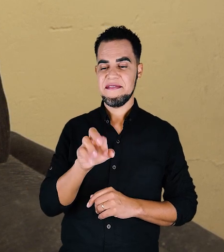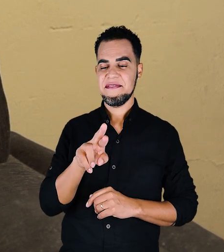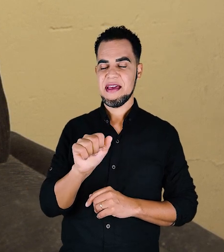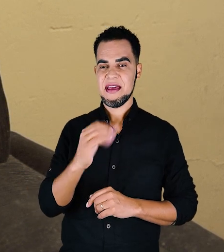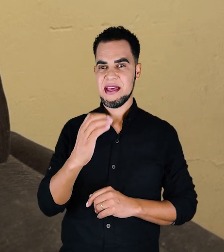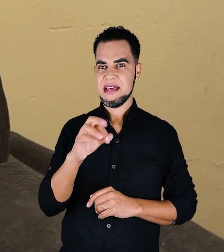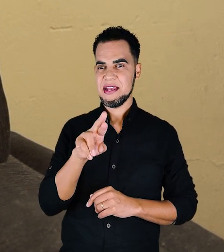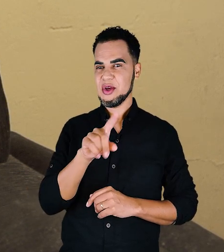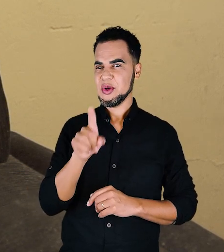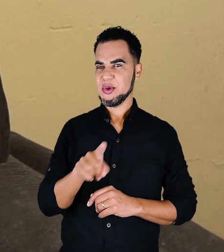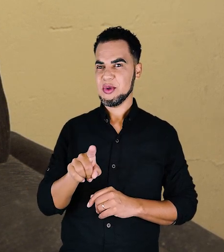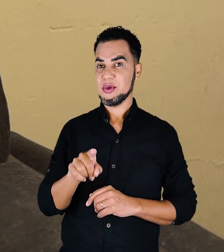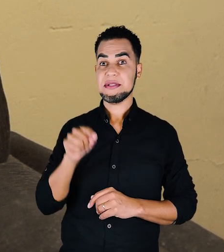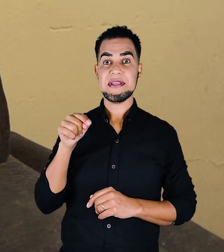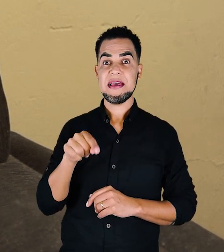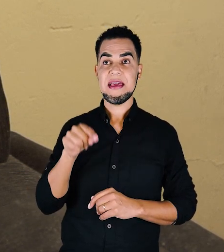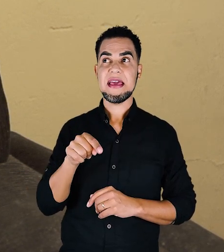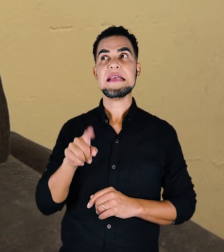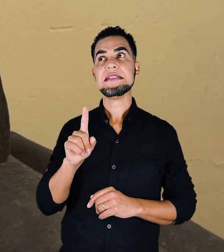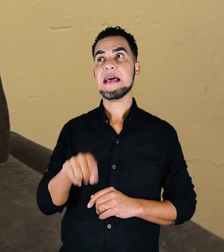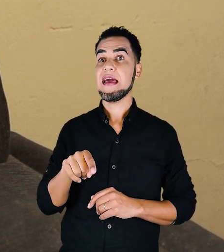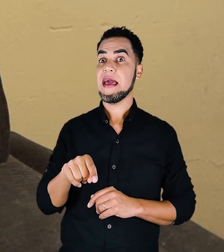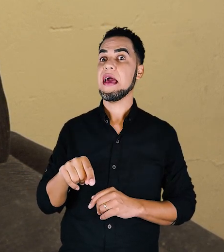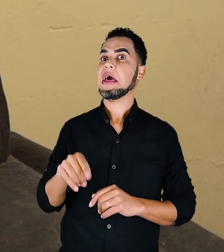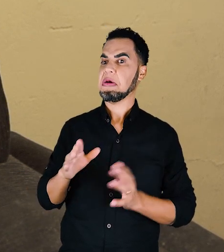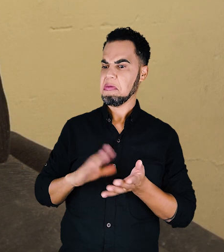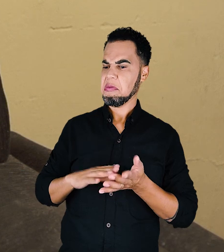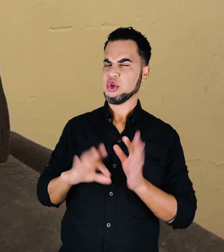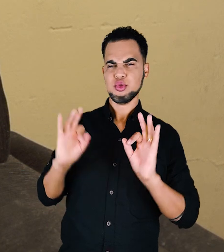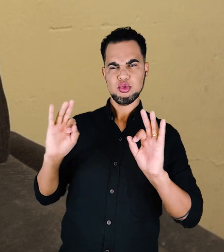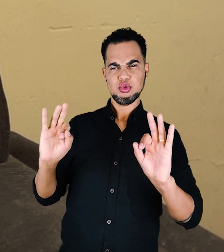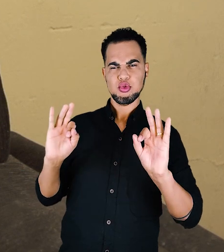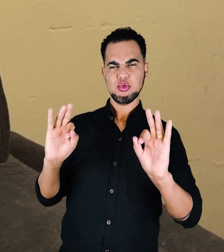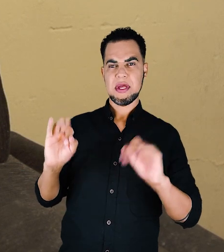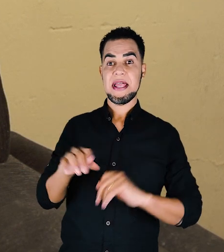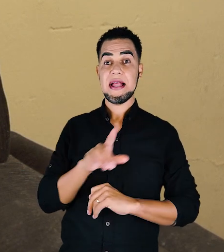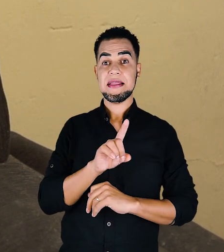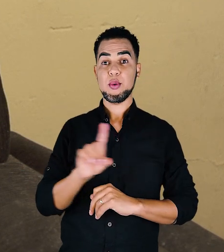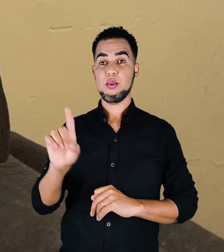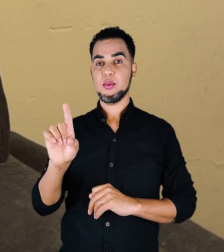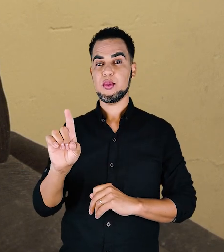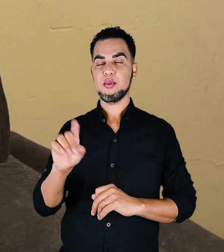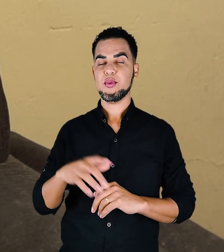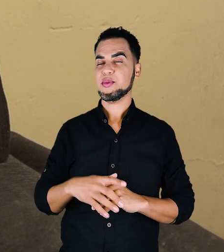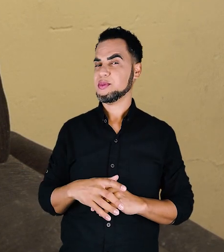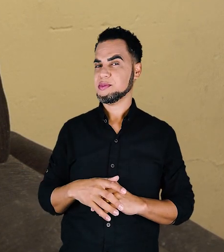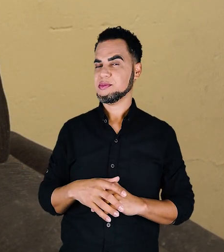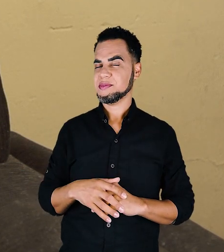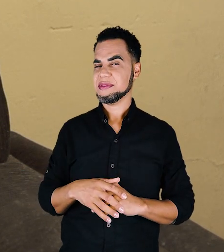o Vera Cruz. Esse era o trem considerado de luxo. É o